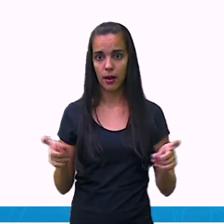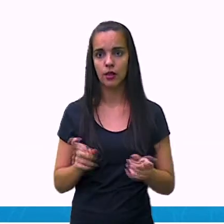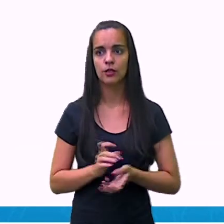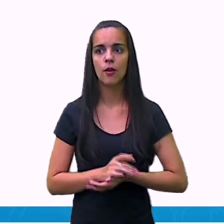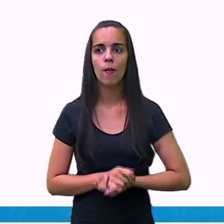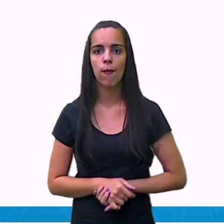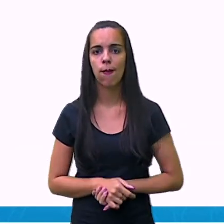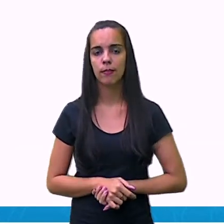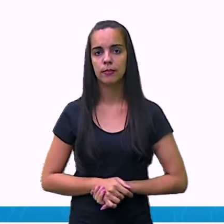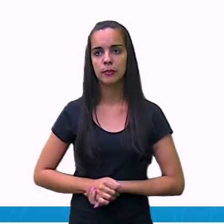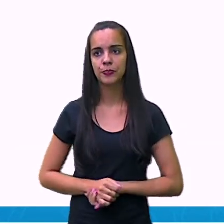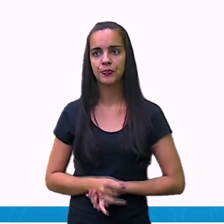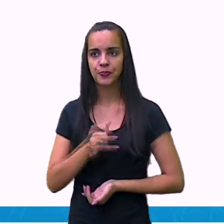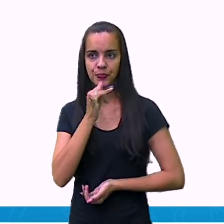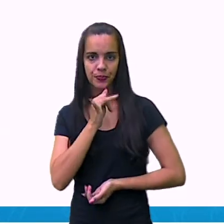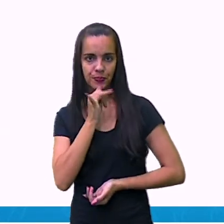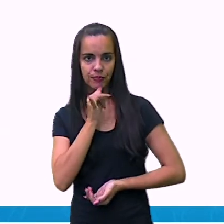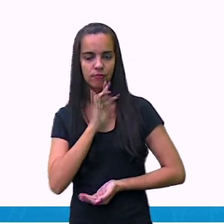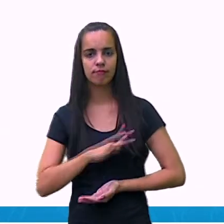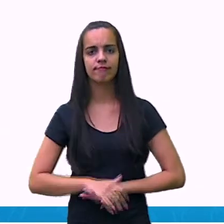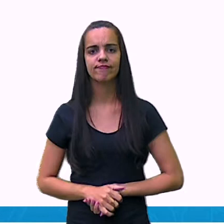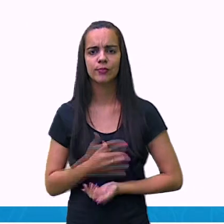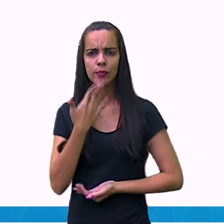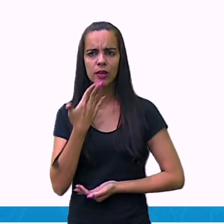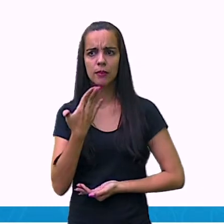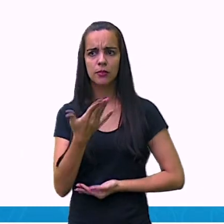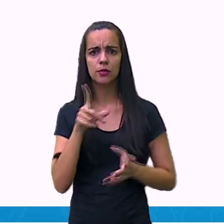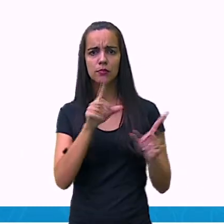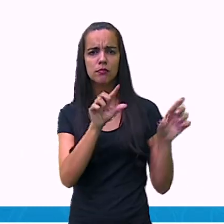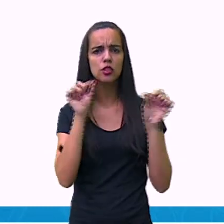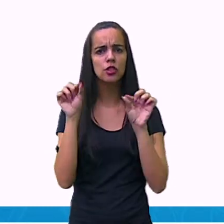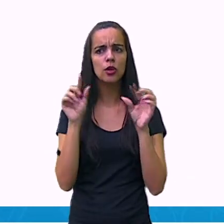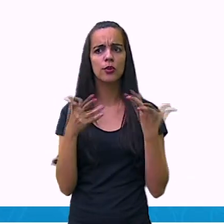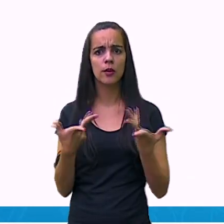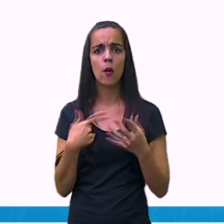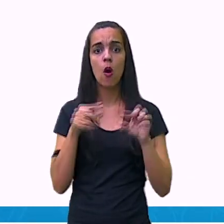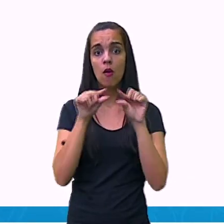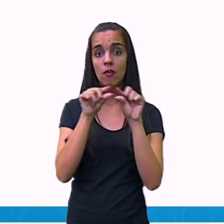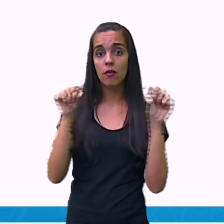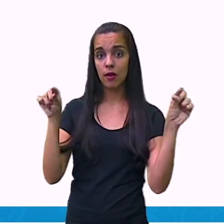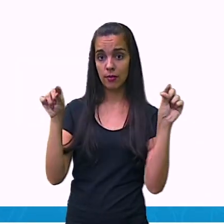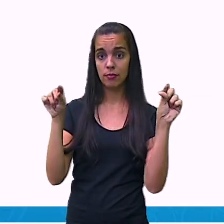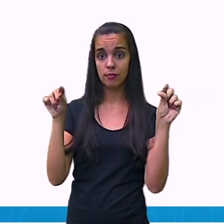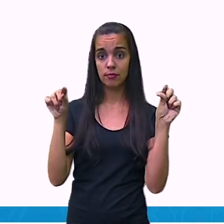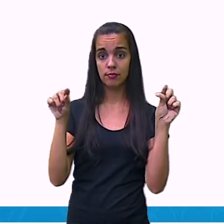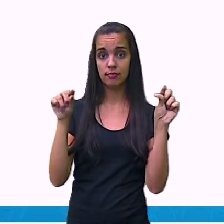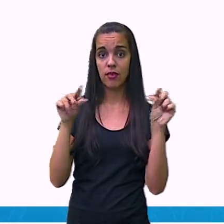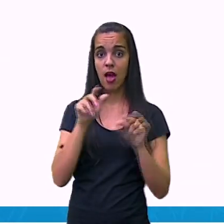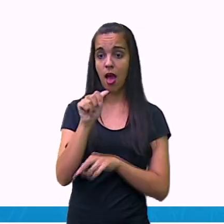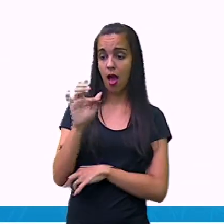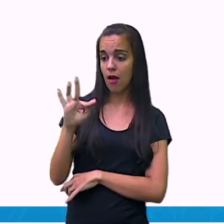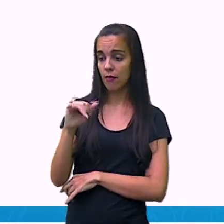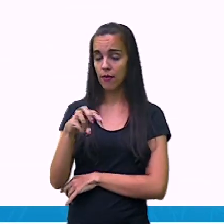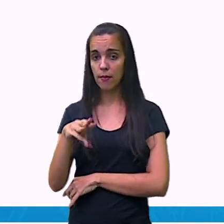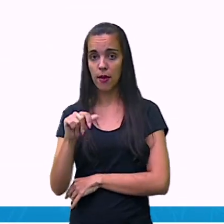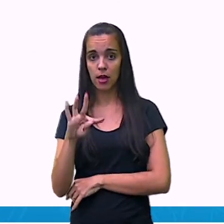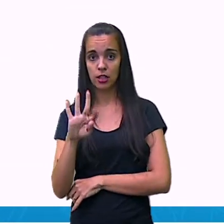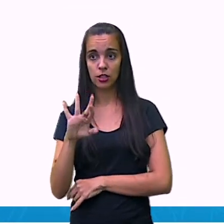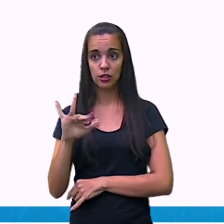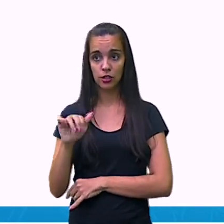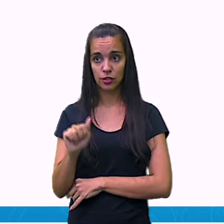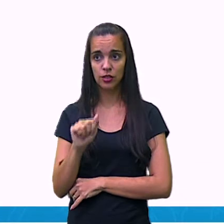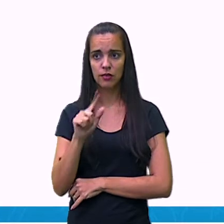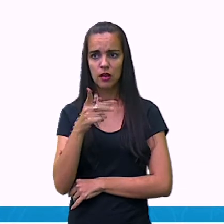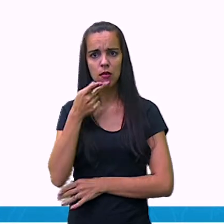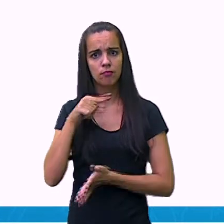por exemplo. Então, o que está pedindo para você retirar do texto? Uma frase afirmativa.